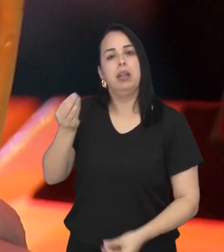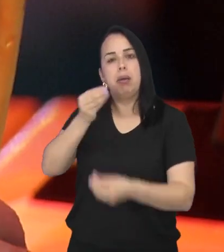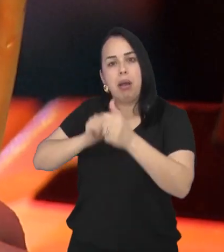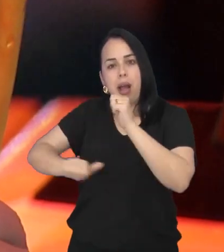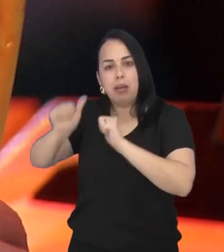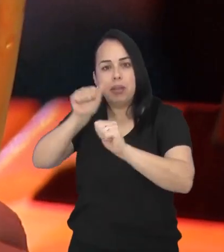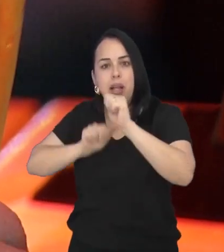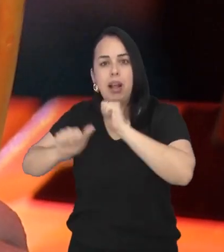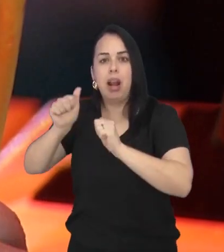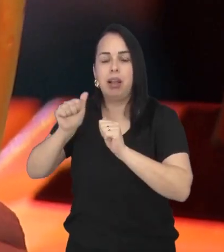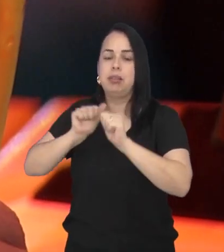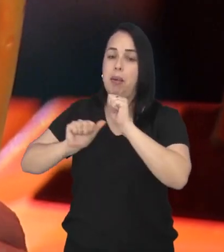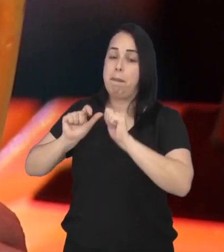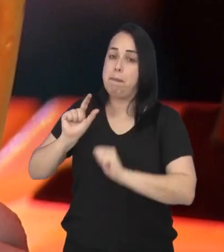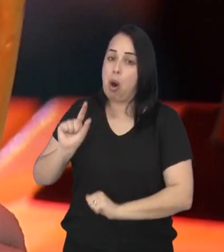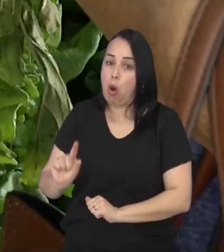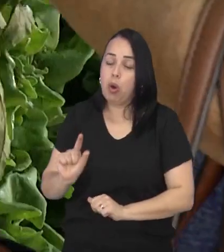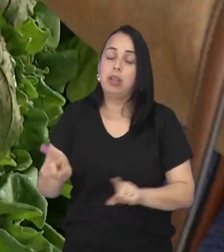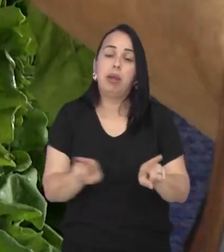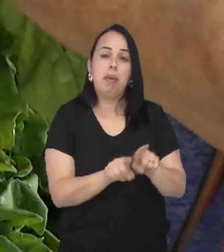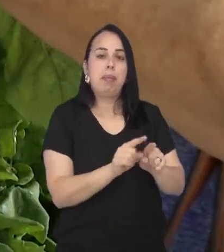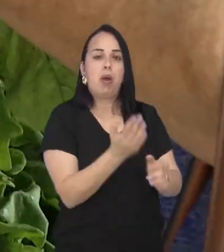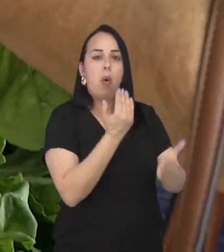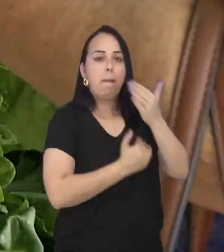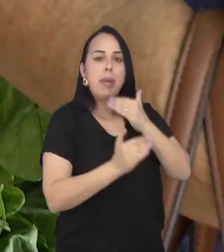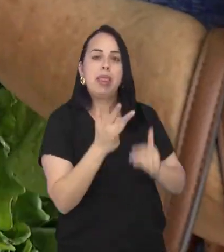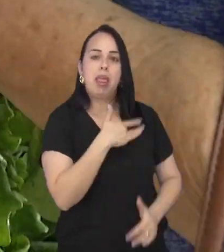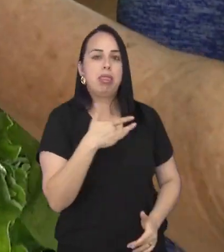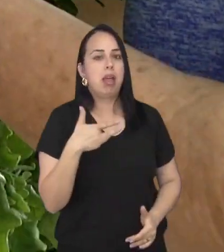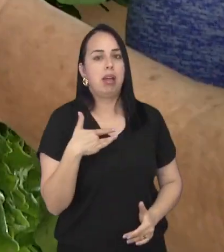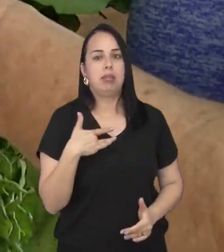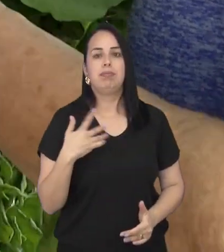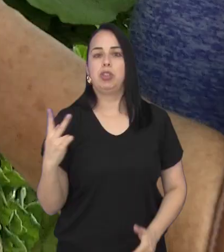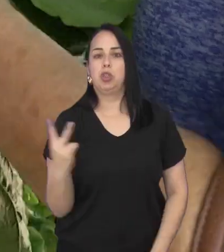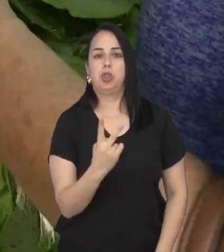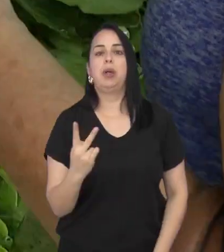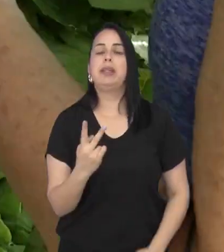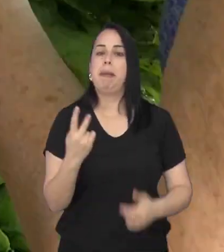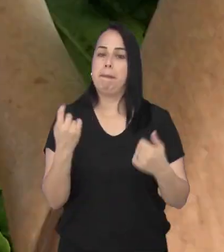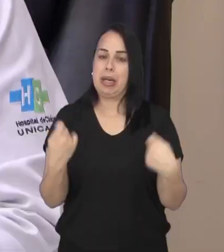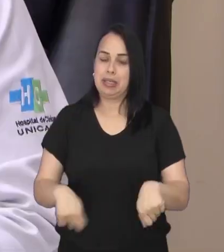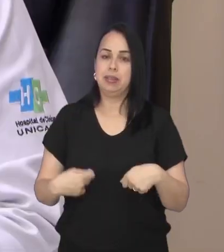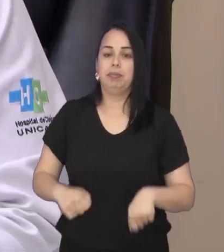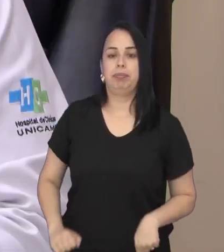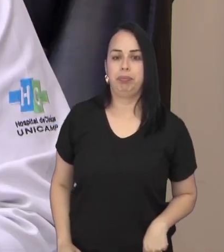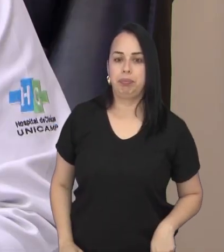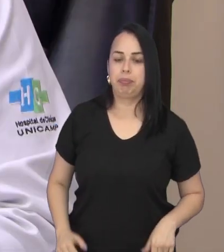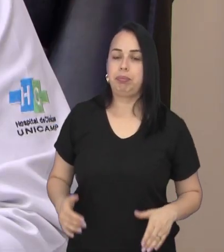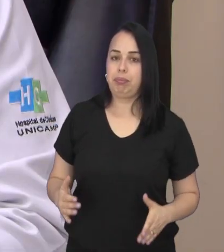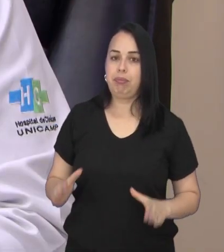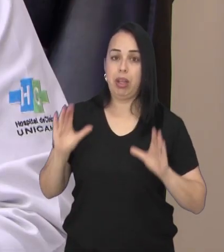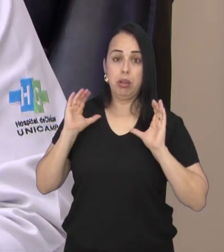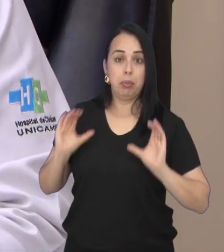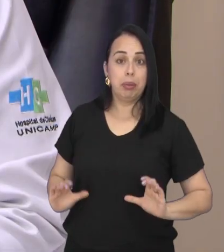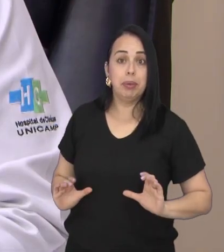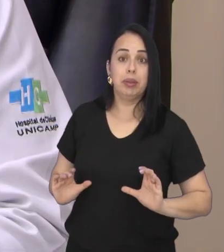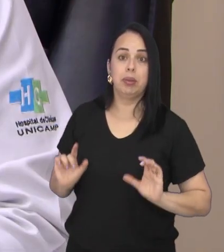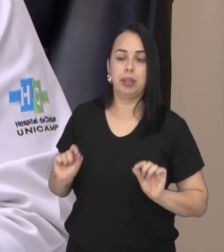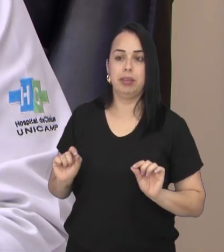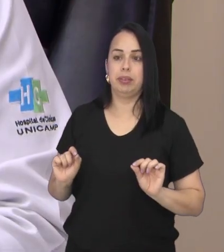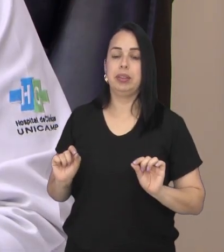o consumo moderado de álcool e uma dieta leve são indispensáveis se a gente for resumir da parte